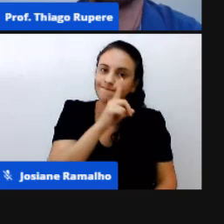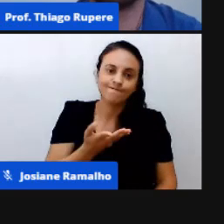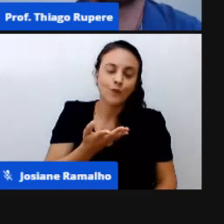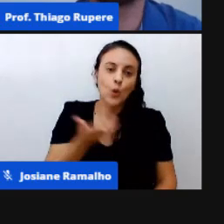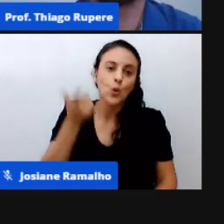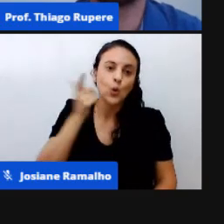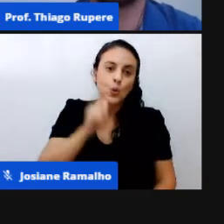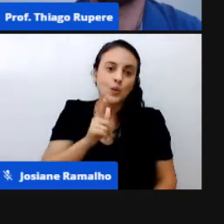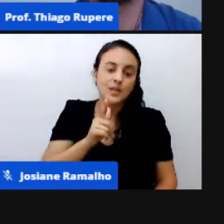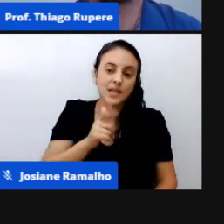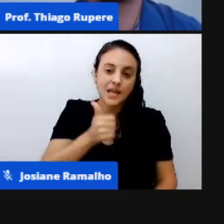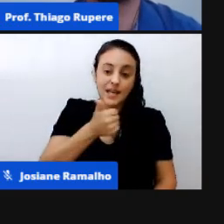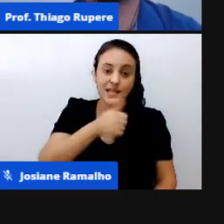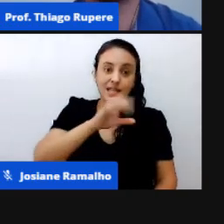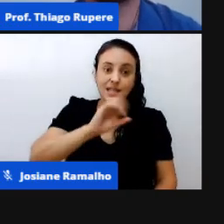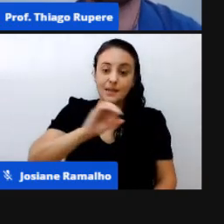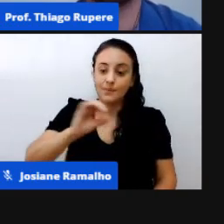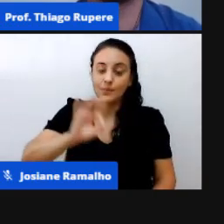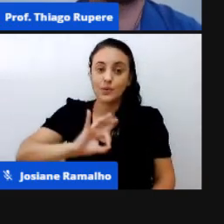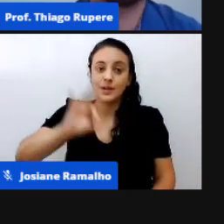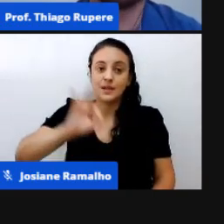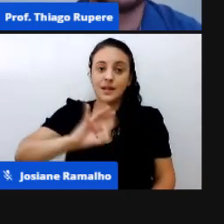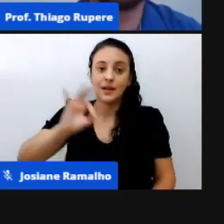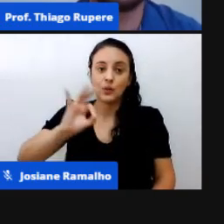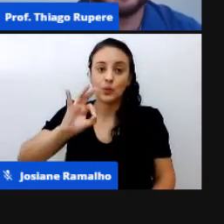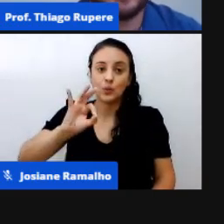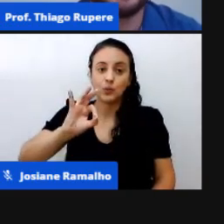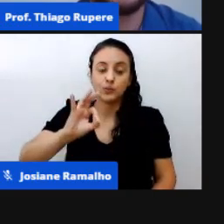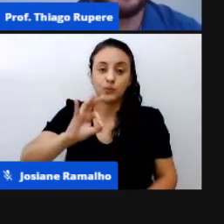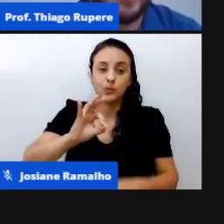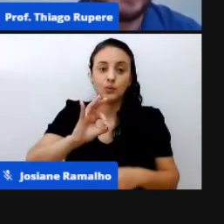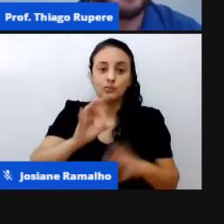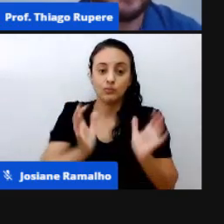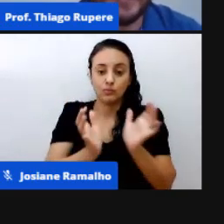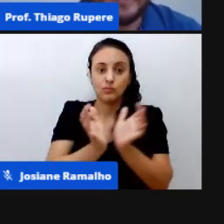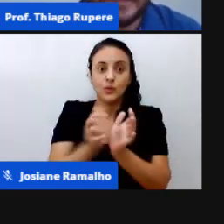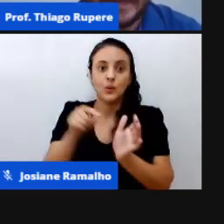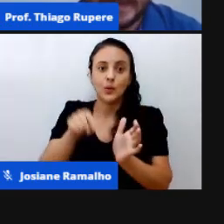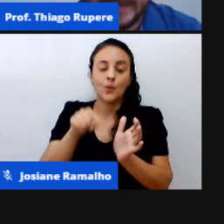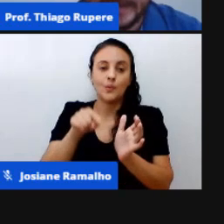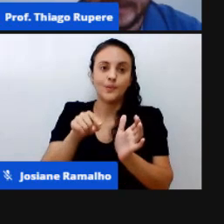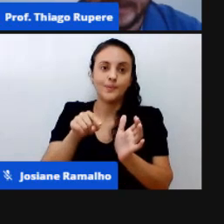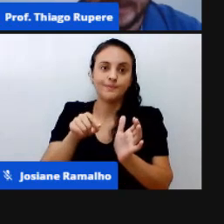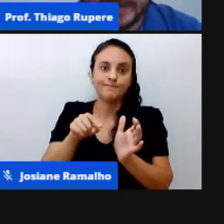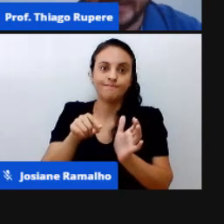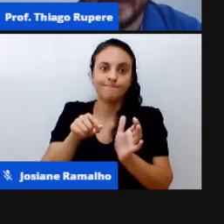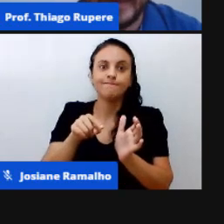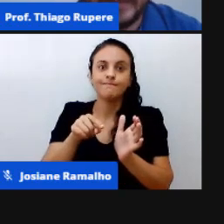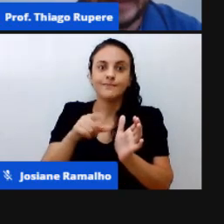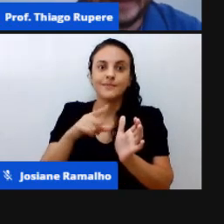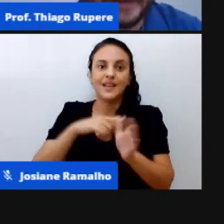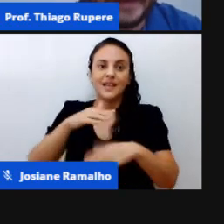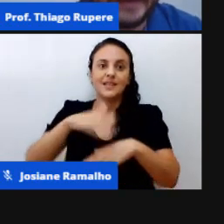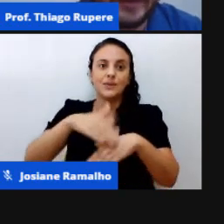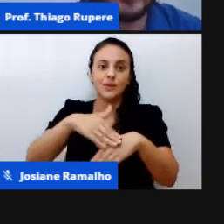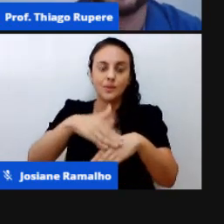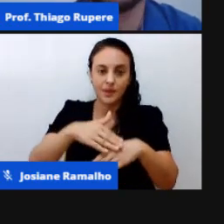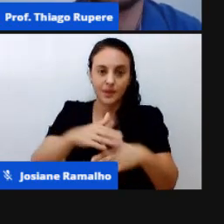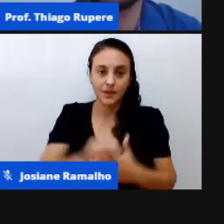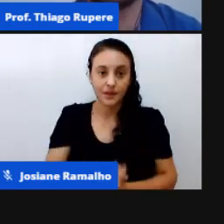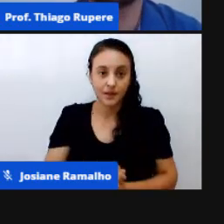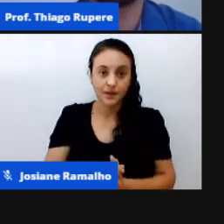da escola. É muito difícil, até no nível superior, se a gente parar para ver, essa demanda